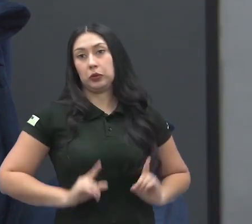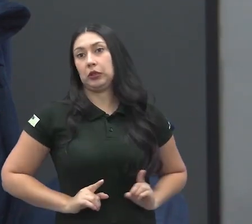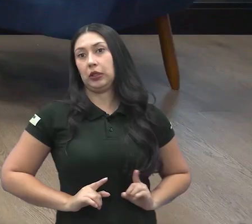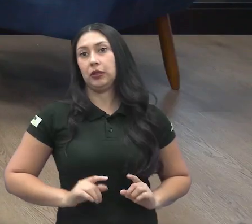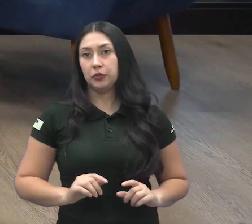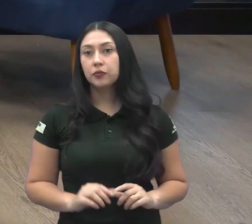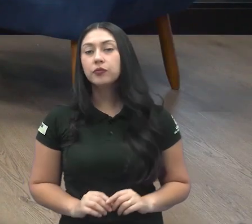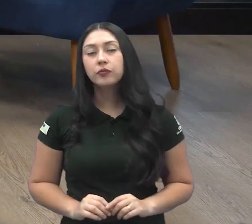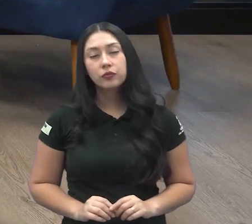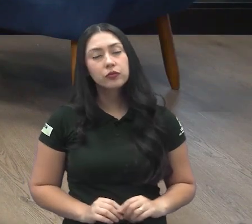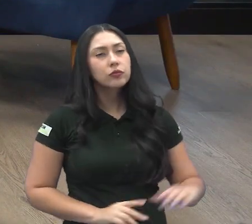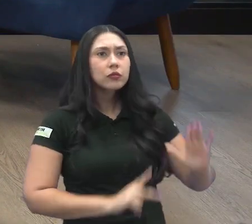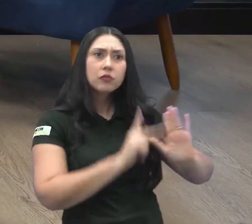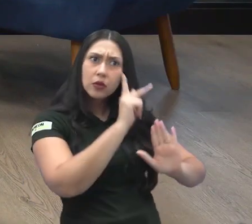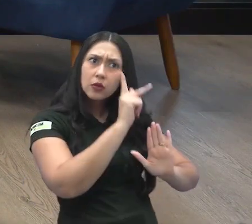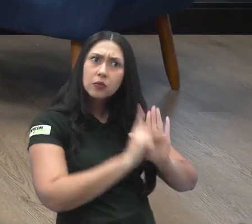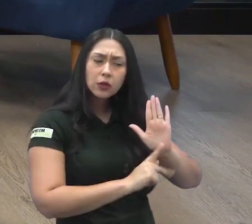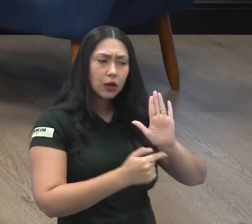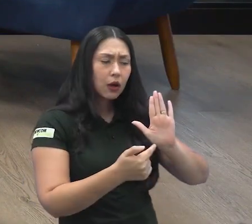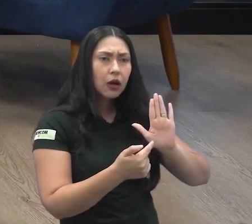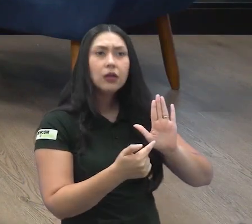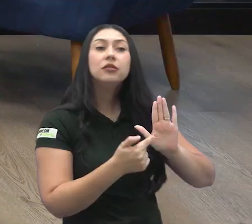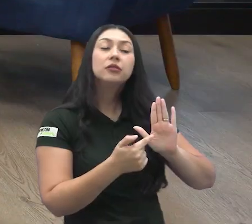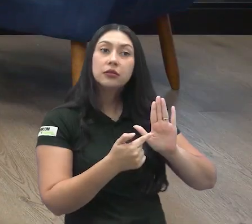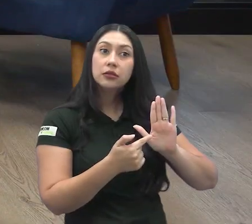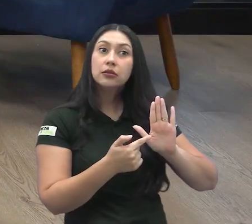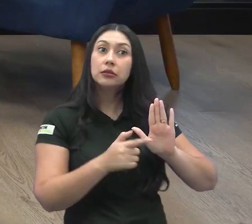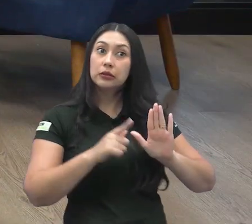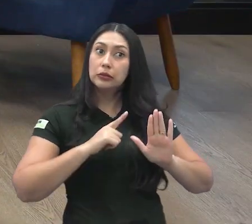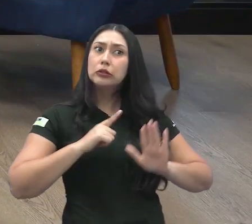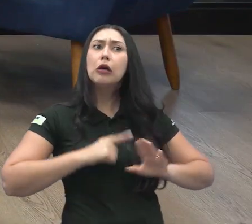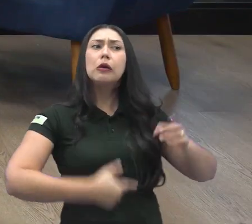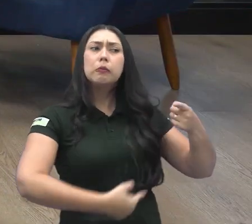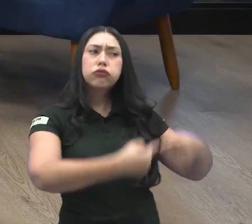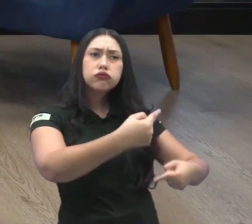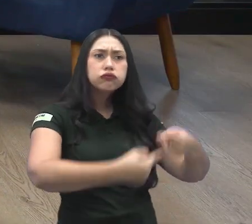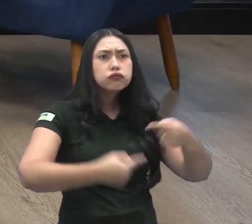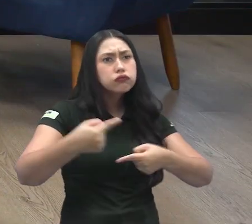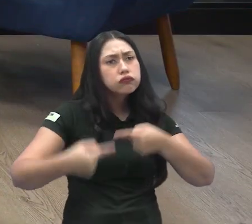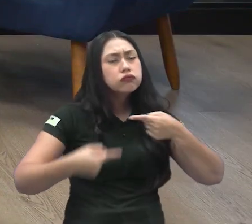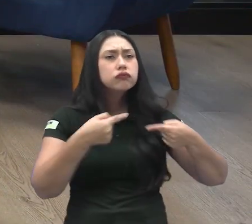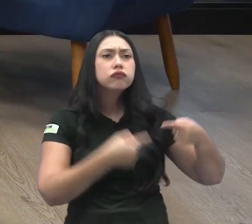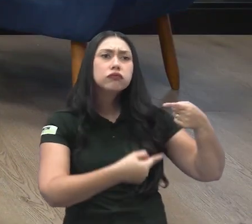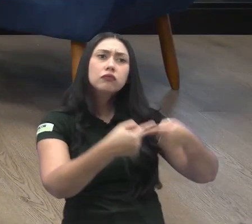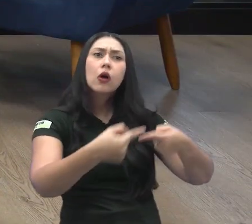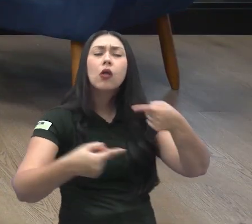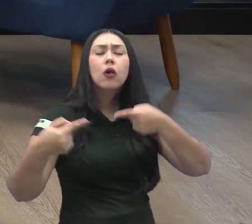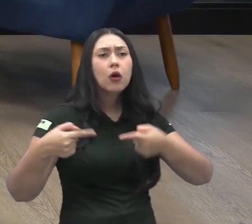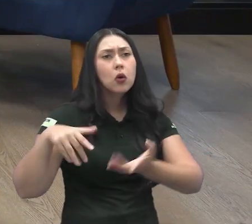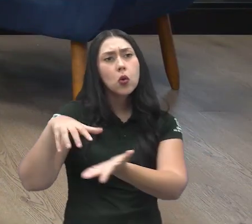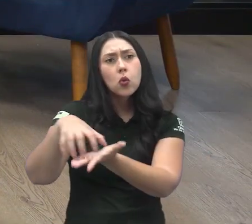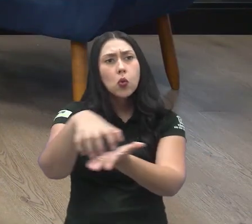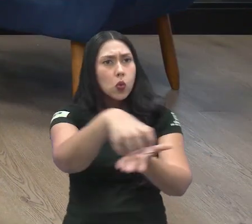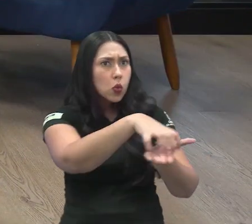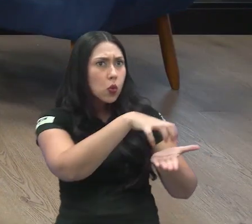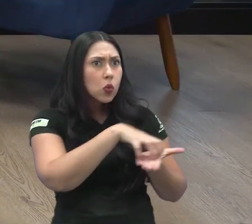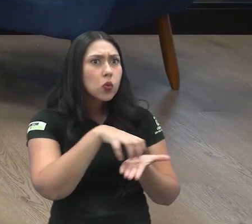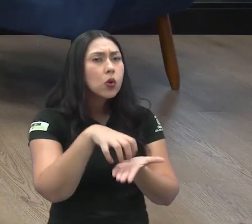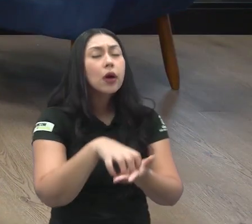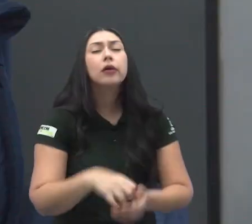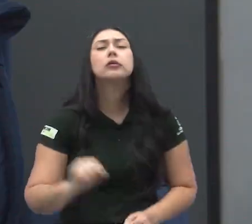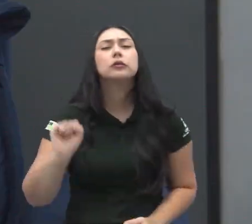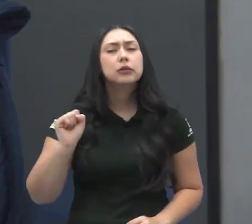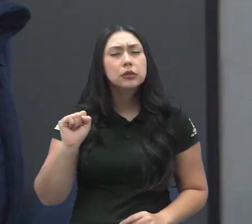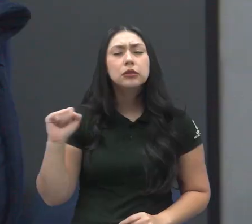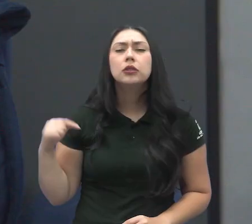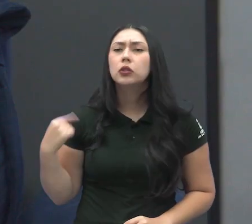essas crianças. E foi um projeto, né, vereador, que partiu de uma grande discussão, né, com Sim. Participação aí das organizações também. Sim, a gente